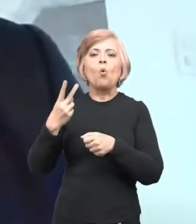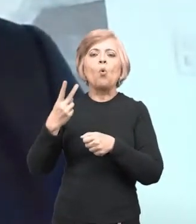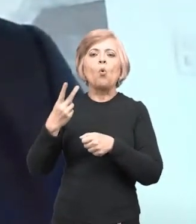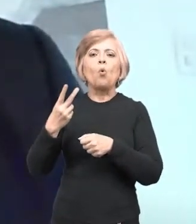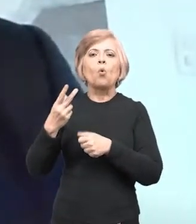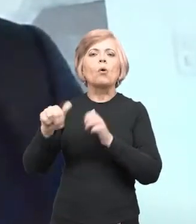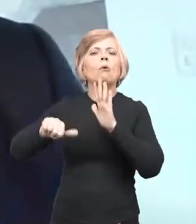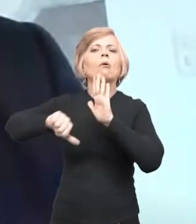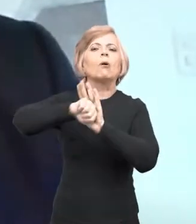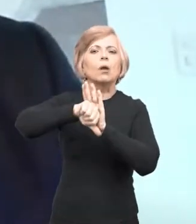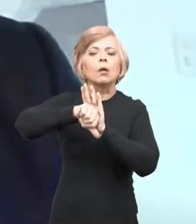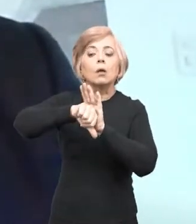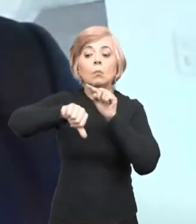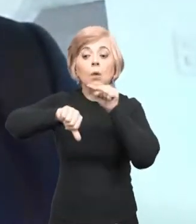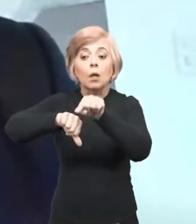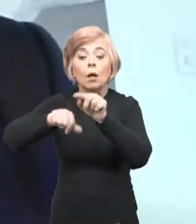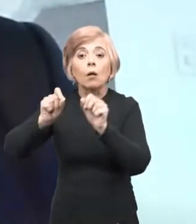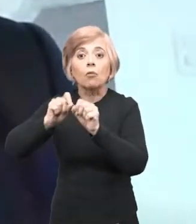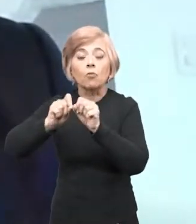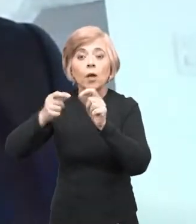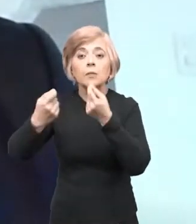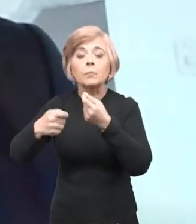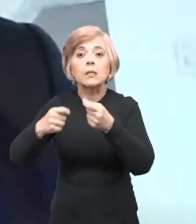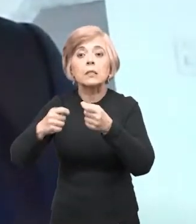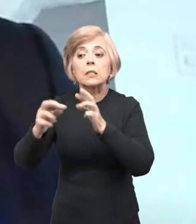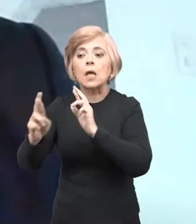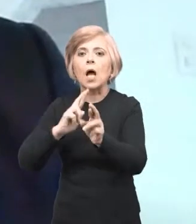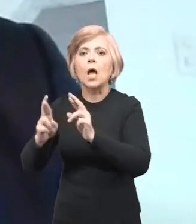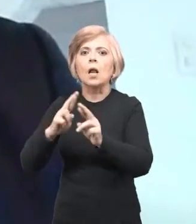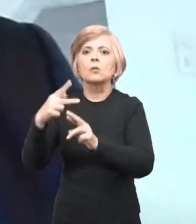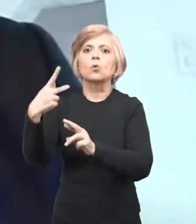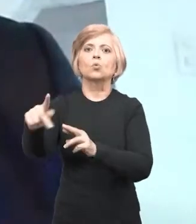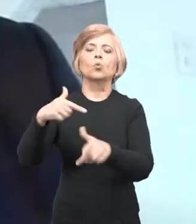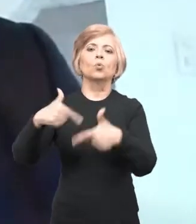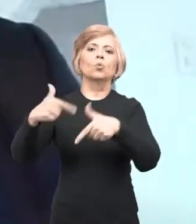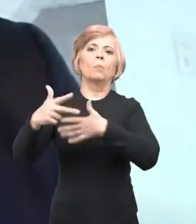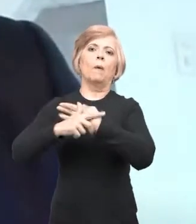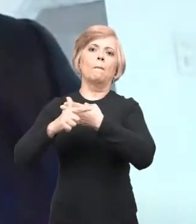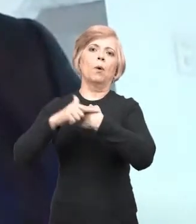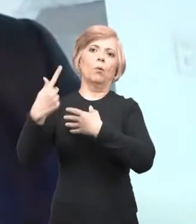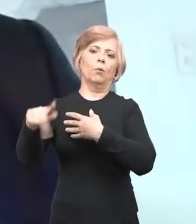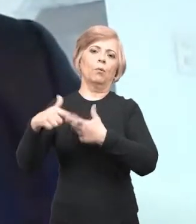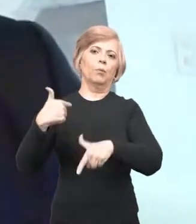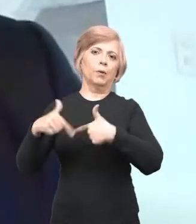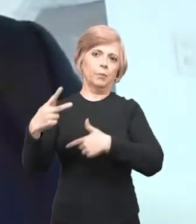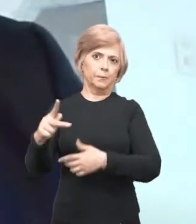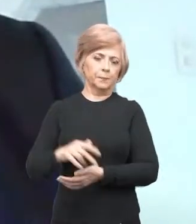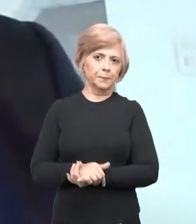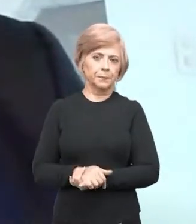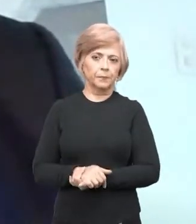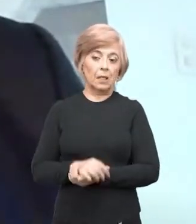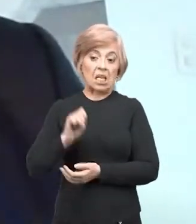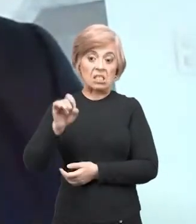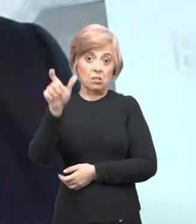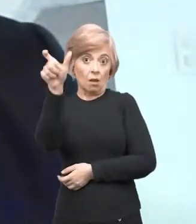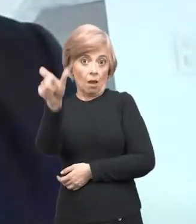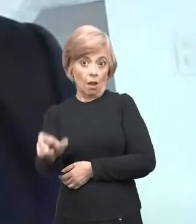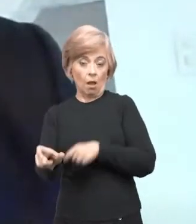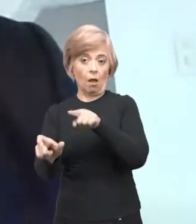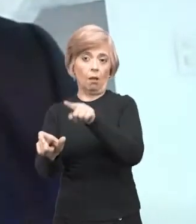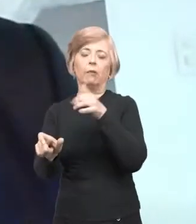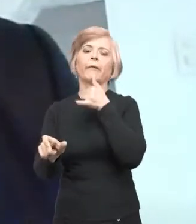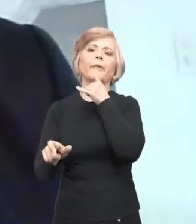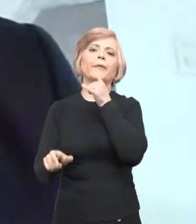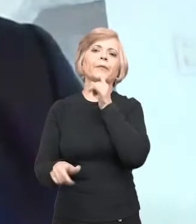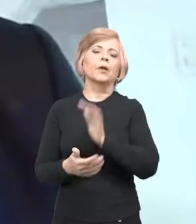com a função praticada e seja contemporâneo ao exercício daquele cargo. Né? Então, se o agente, por